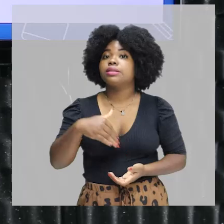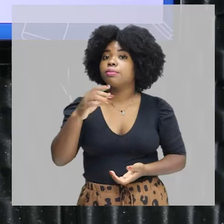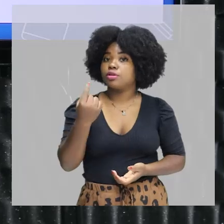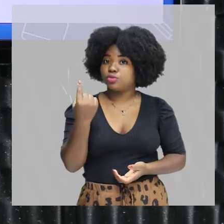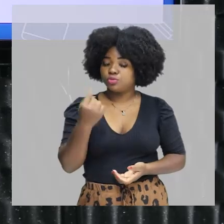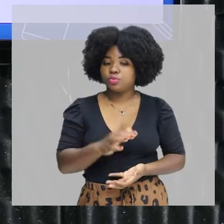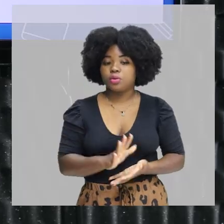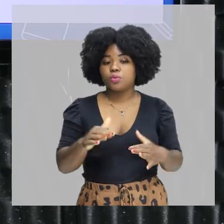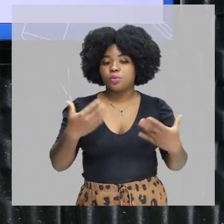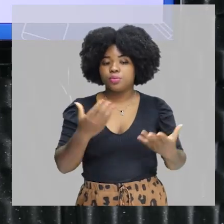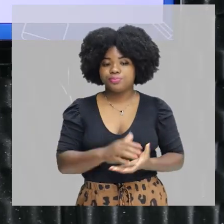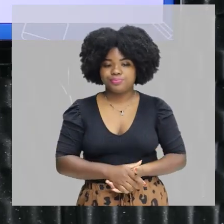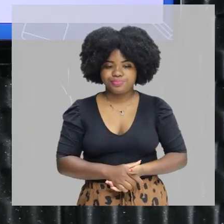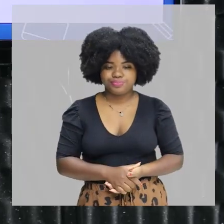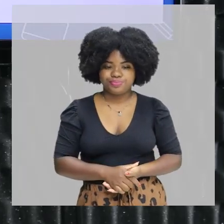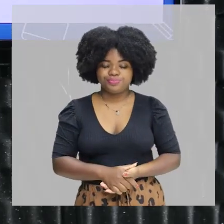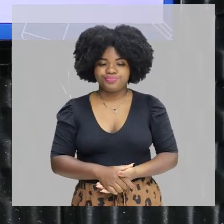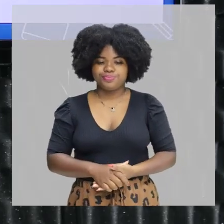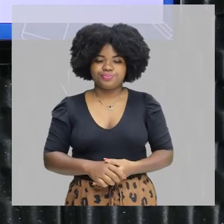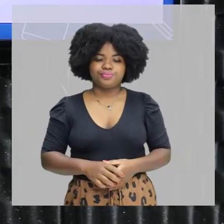Qual delas?